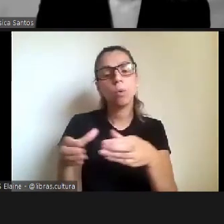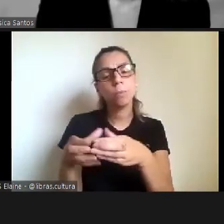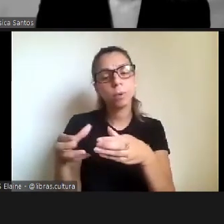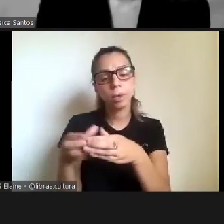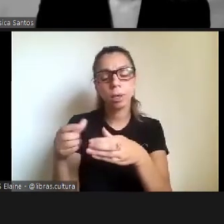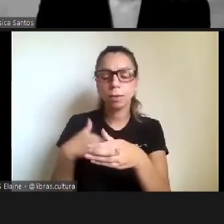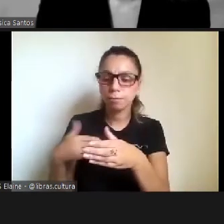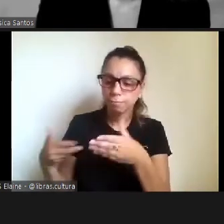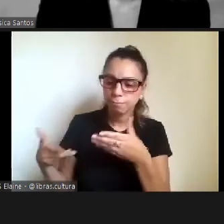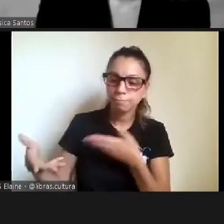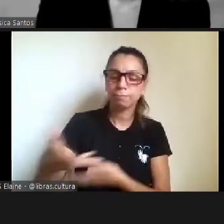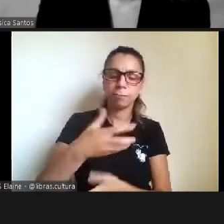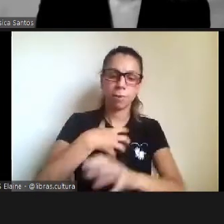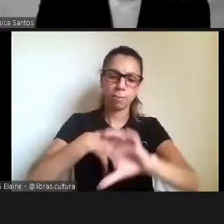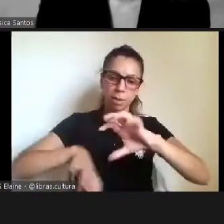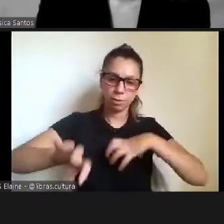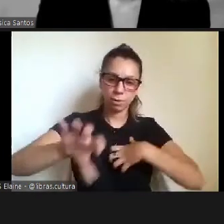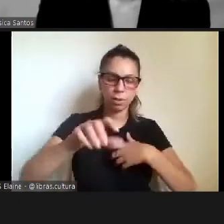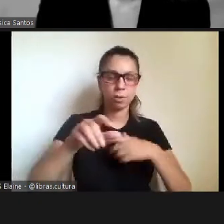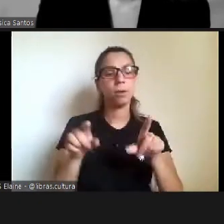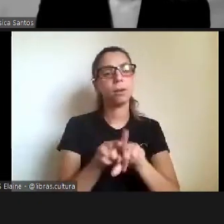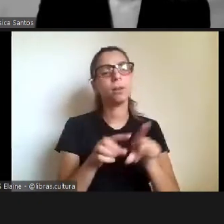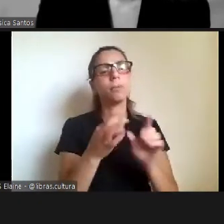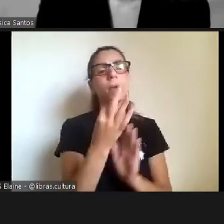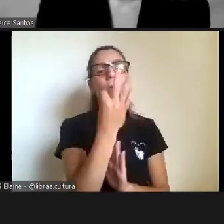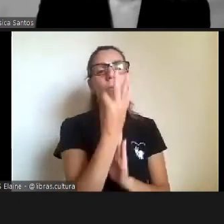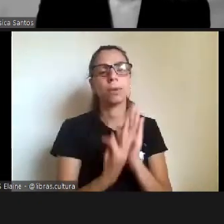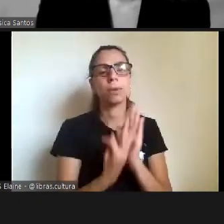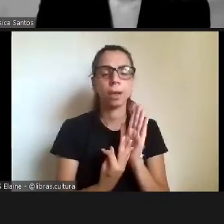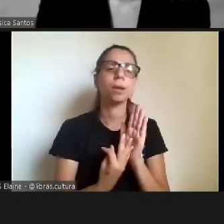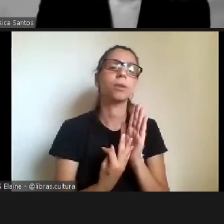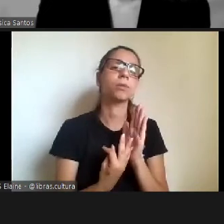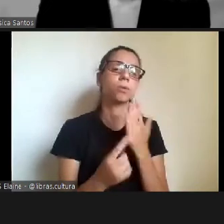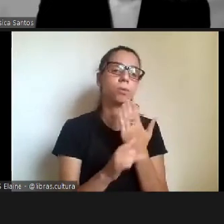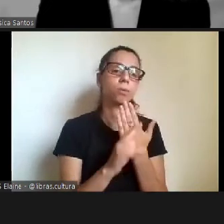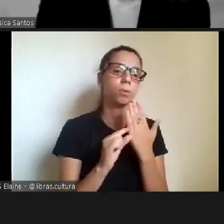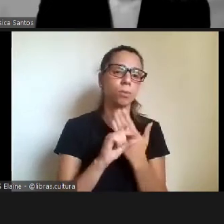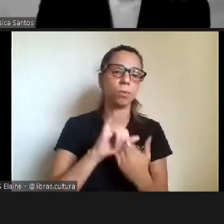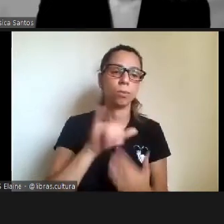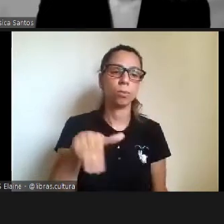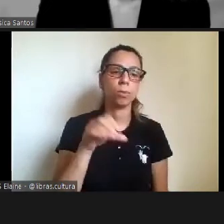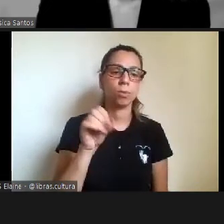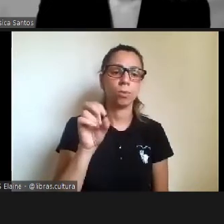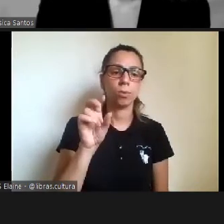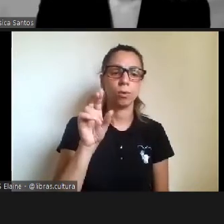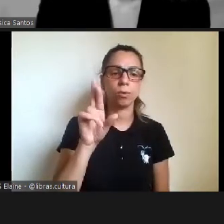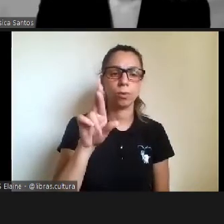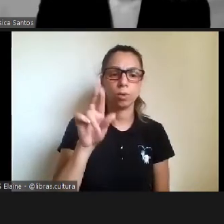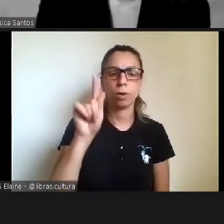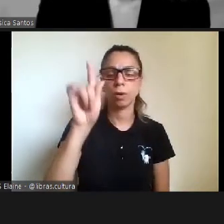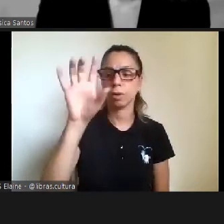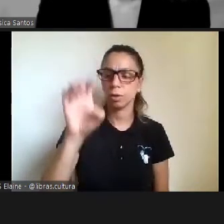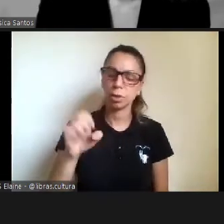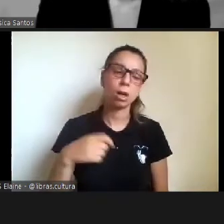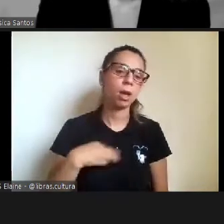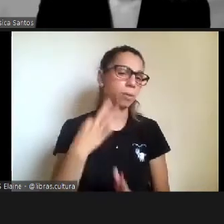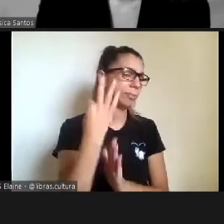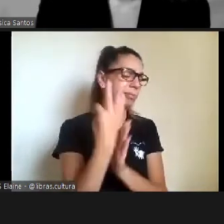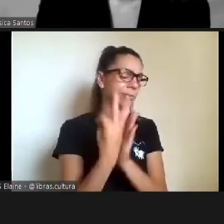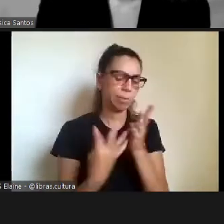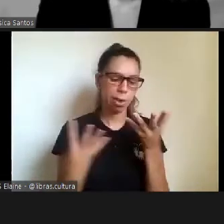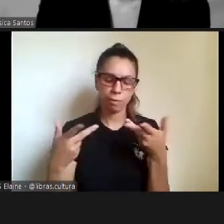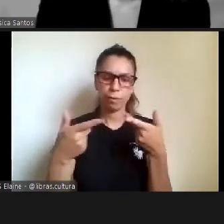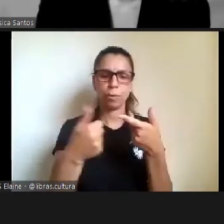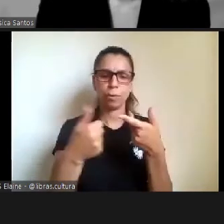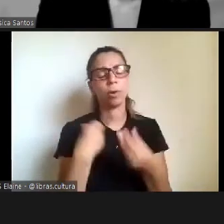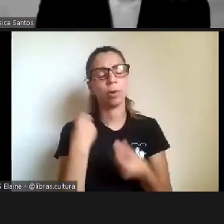sobre trazer esse texto do Larossa, que é um texto incrível também, e como é importante, como a gente se coloca, como a